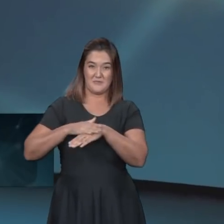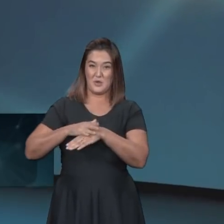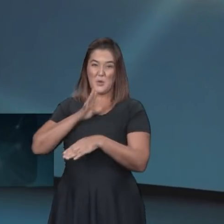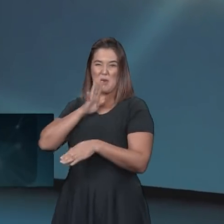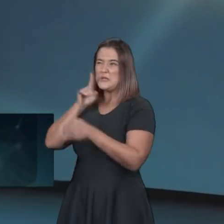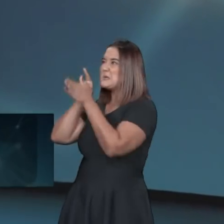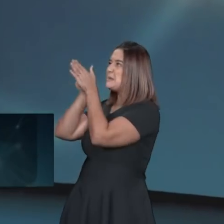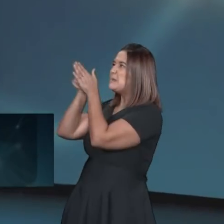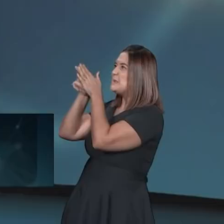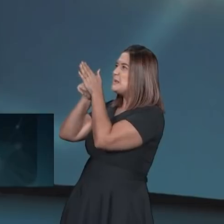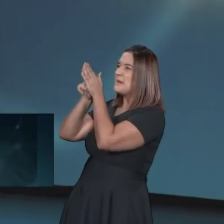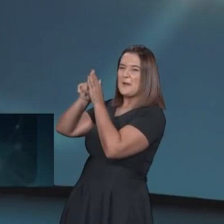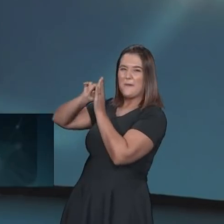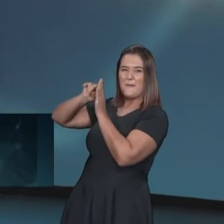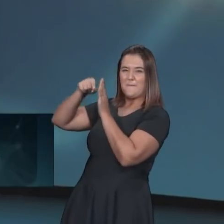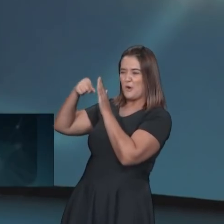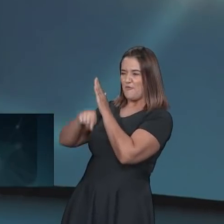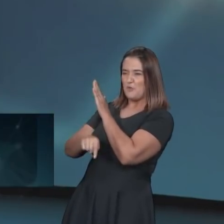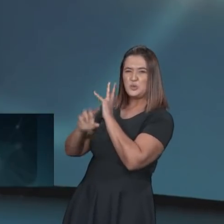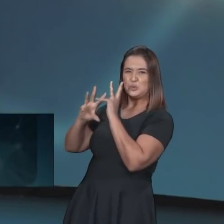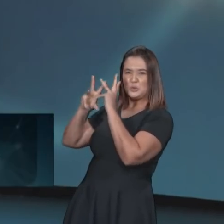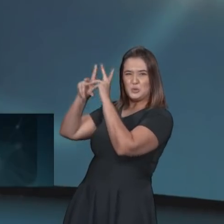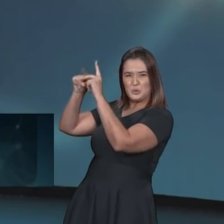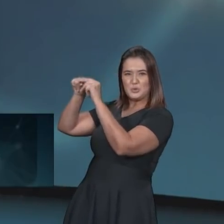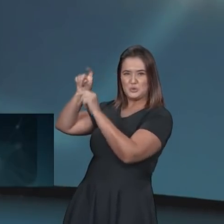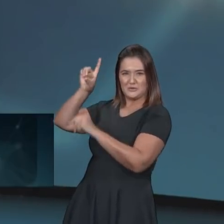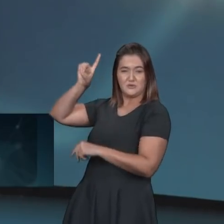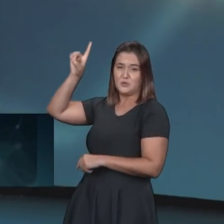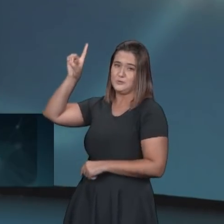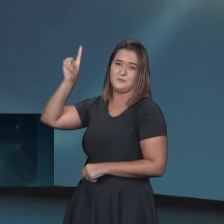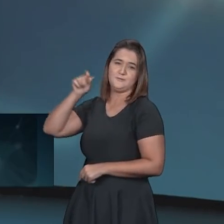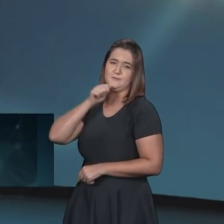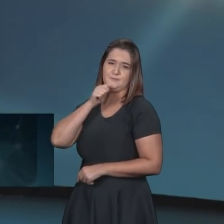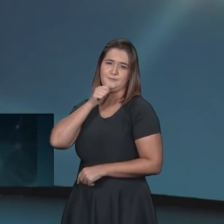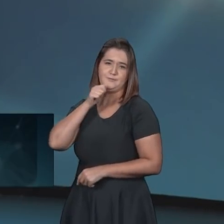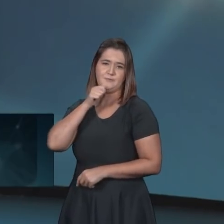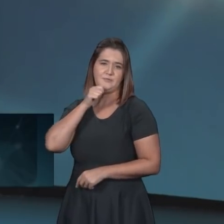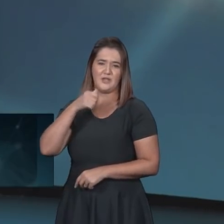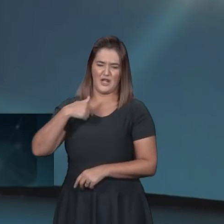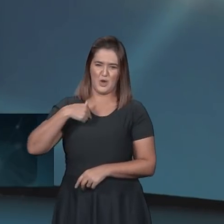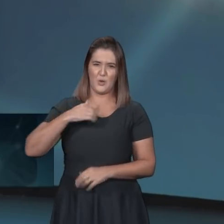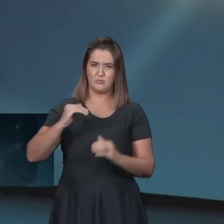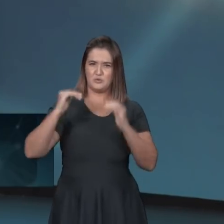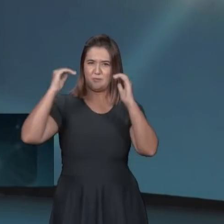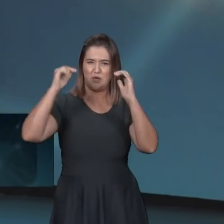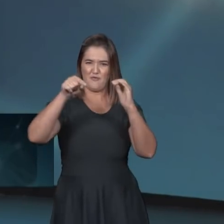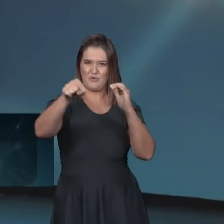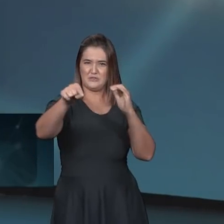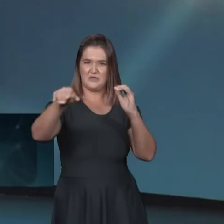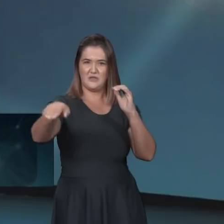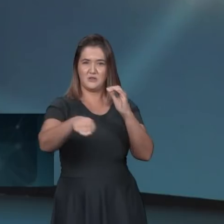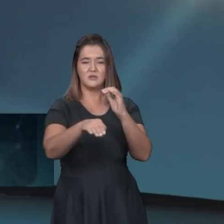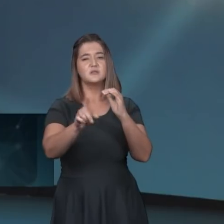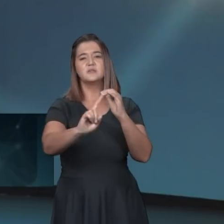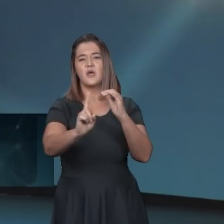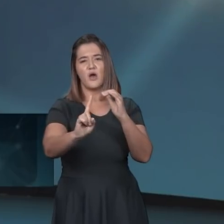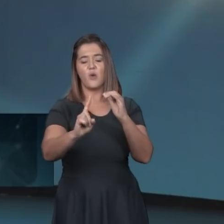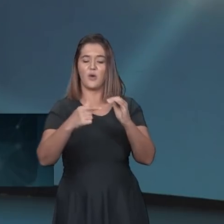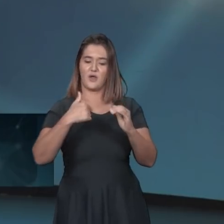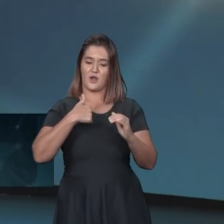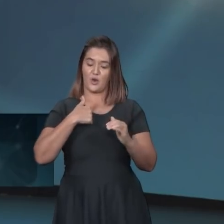aqui dizer, não discuta Deus comigo porque eu sou teólogo, você é leigo. Não. O teólogo é apenas um